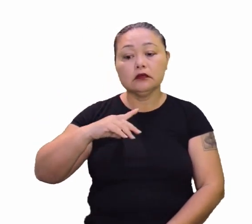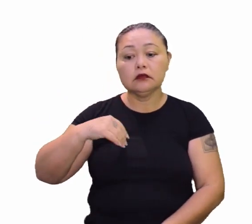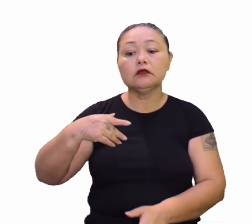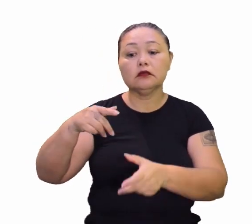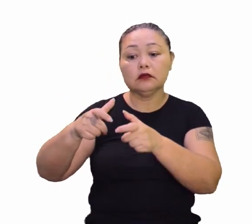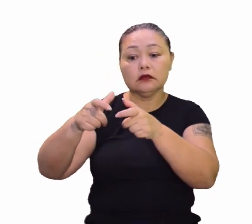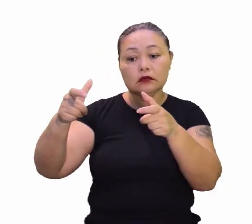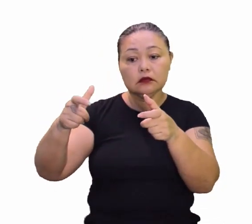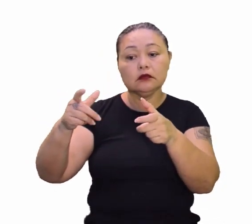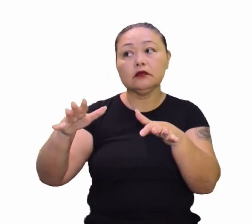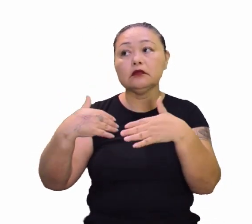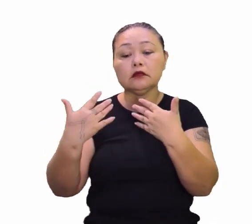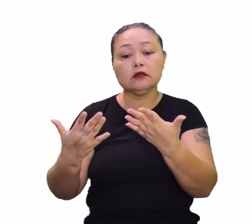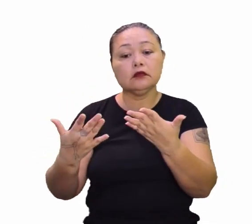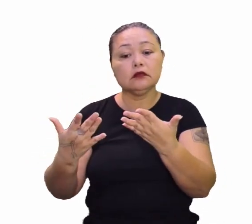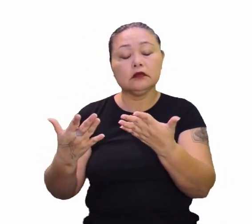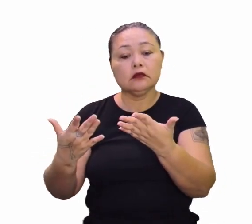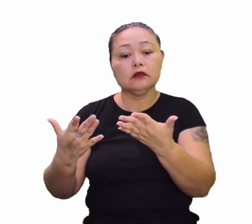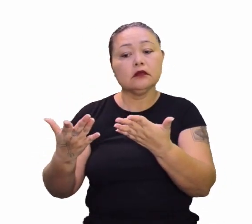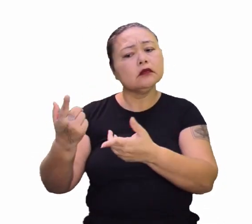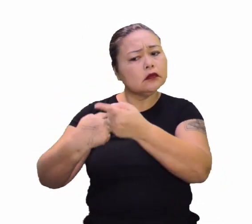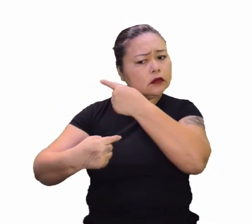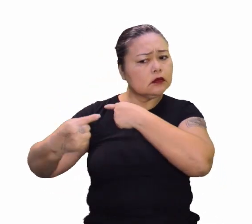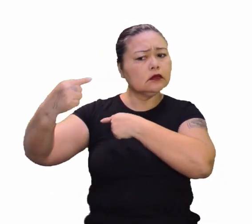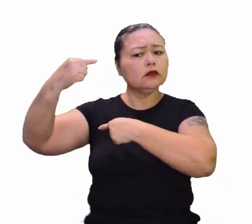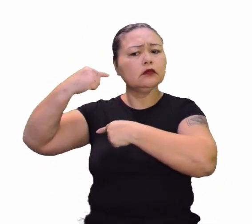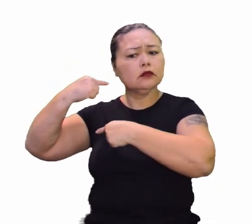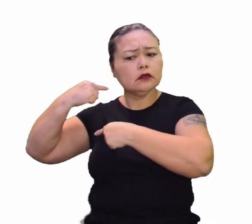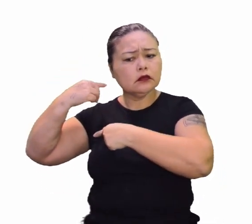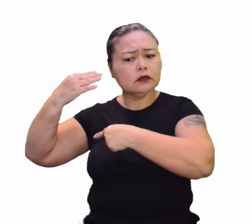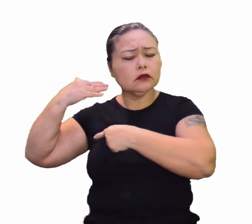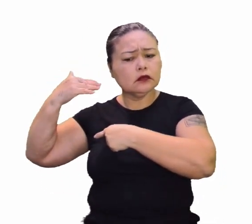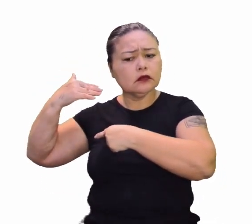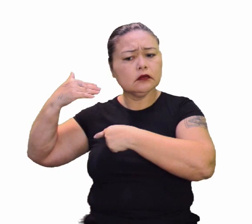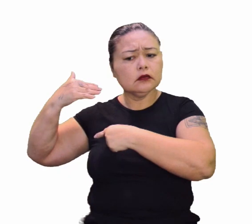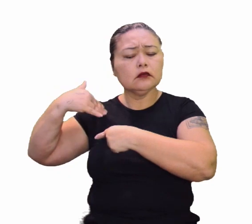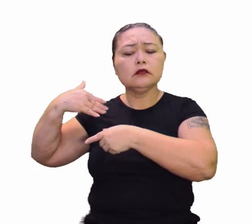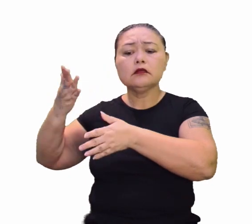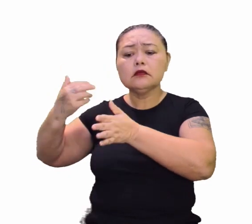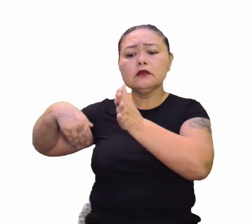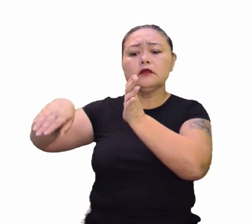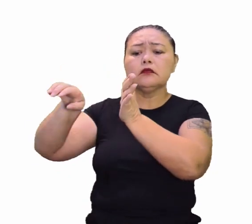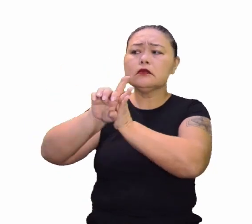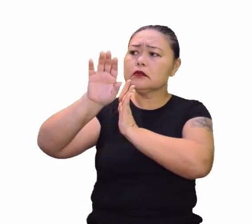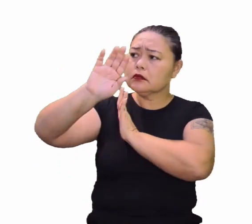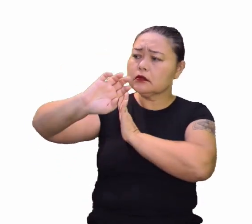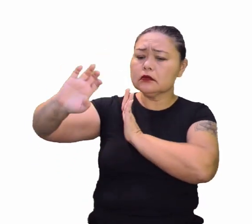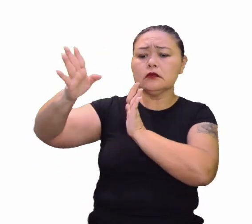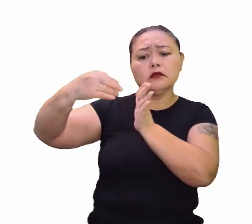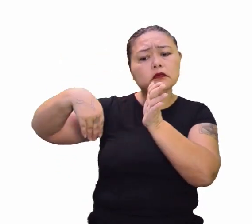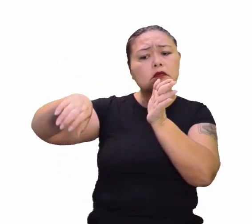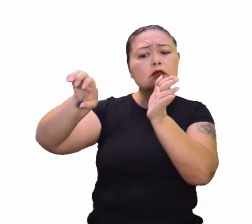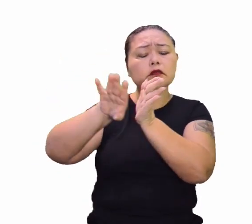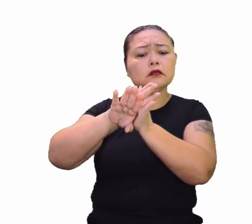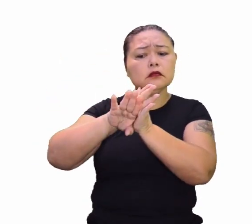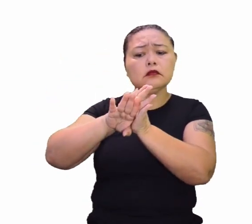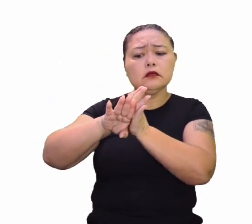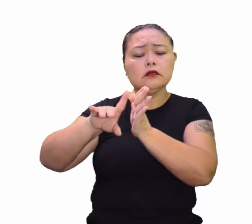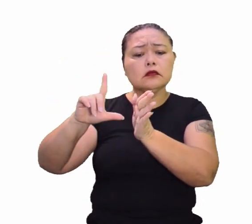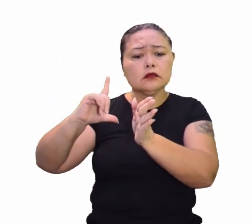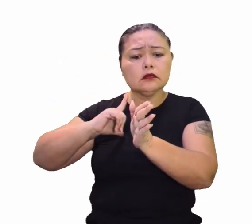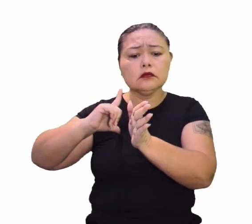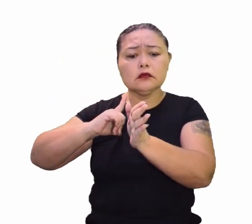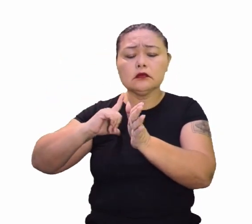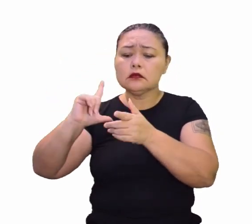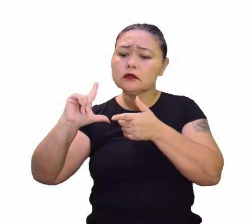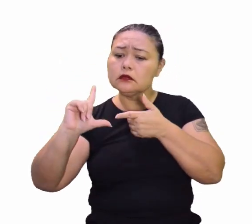Isso, obviamente, desde o começo dos tempos, quando o europeu chegou aqui, nós falamos que eles sempre estiveram